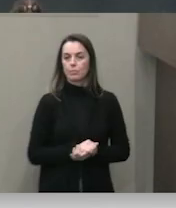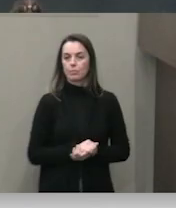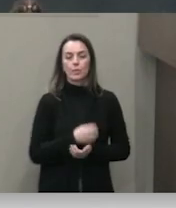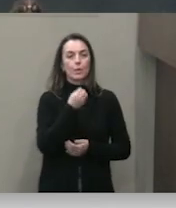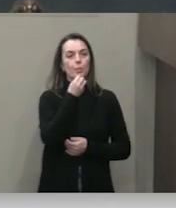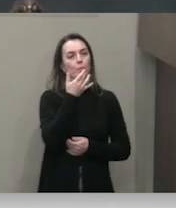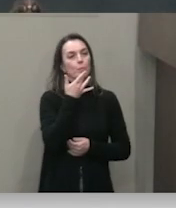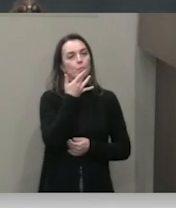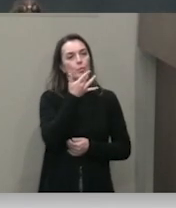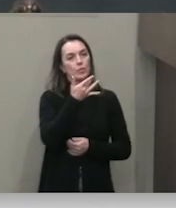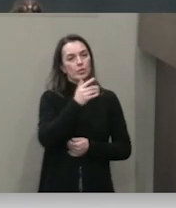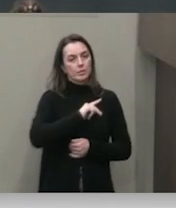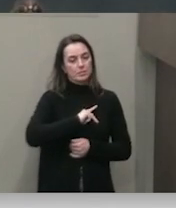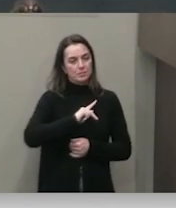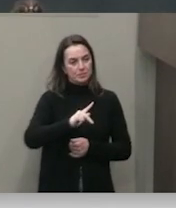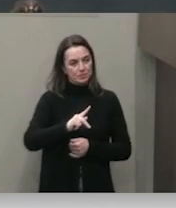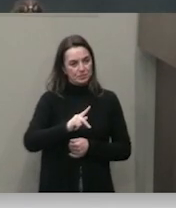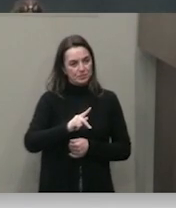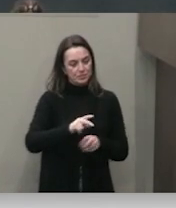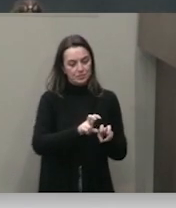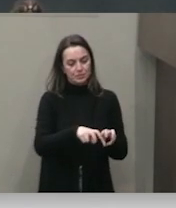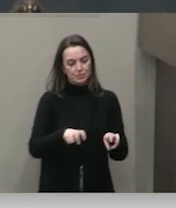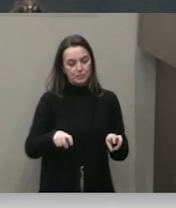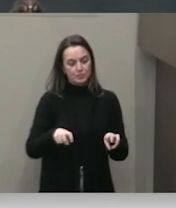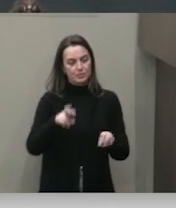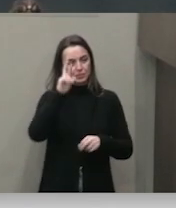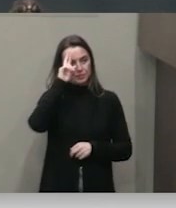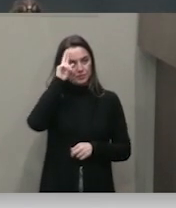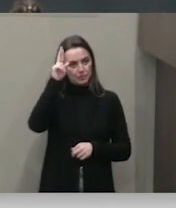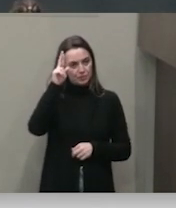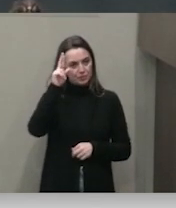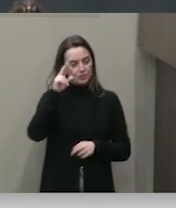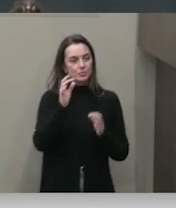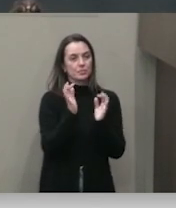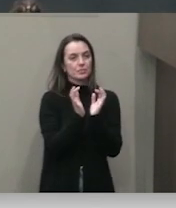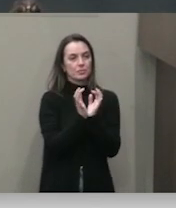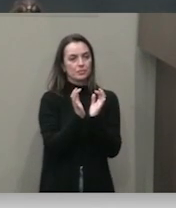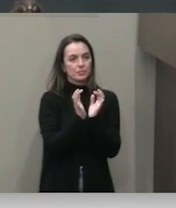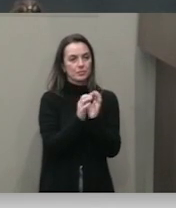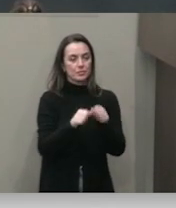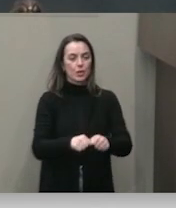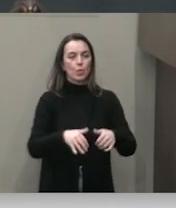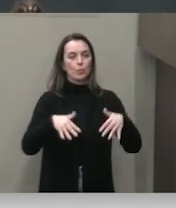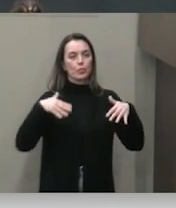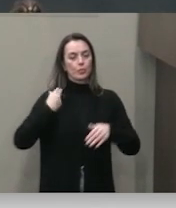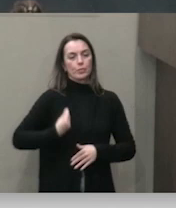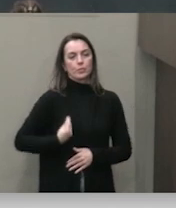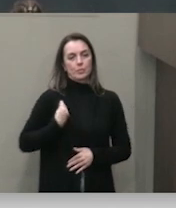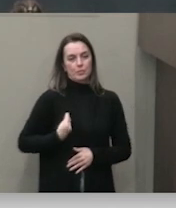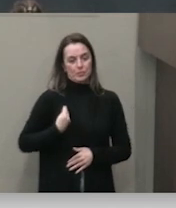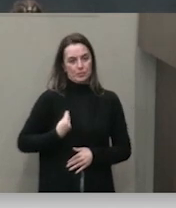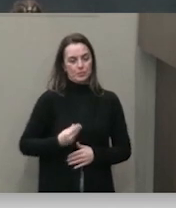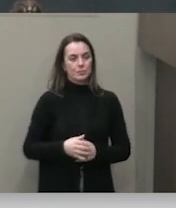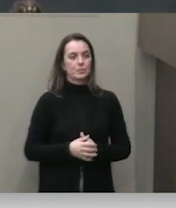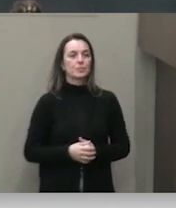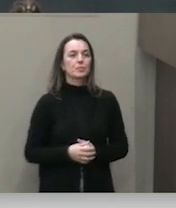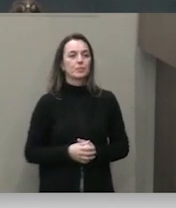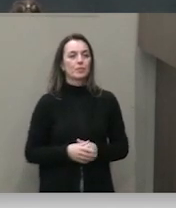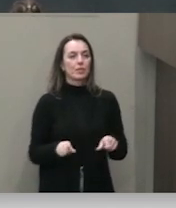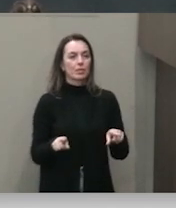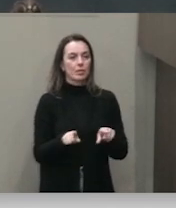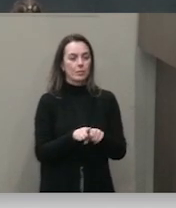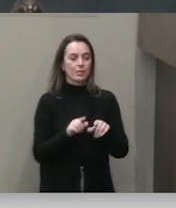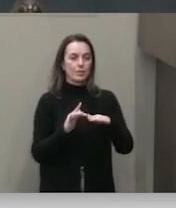Boa tarde, senhor presidente, mesa diretora, caros colegas, público que nos acompanha presencialmente e pelas